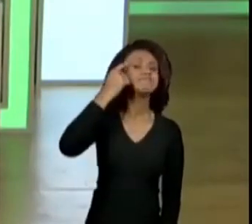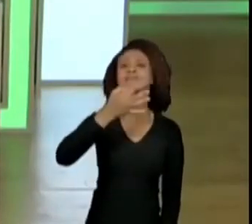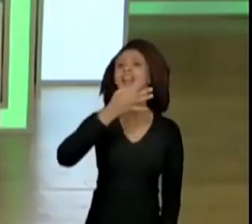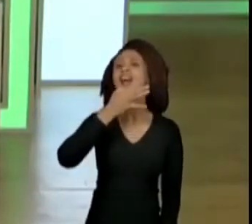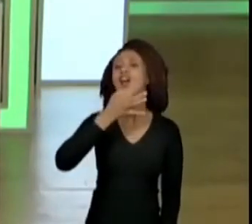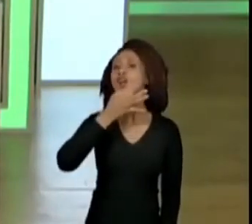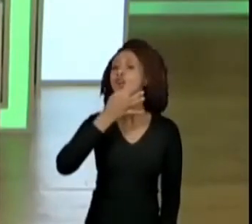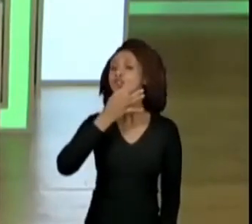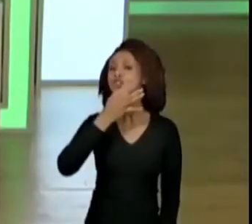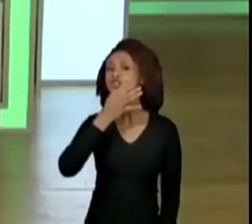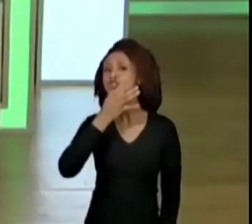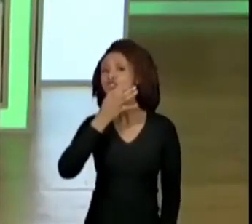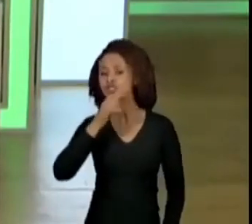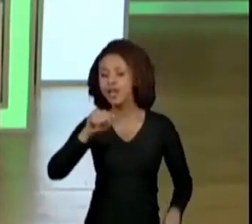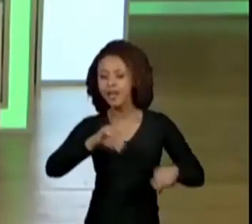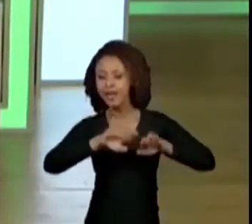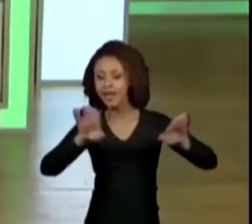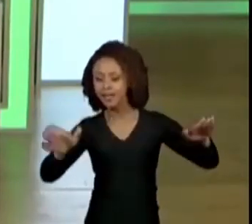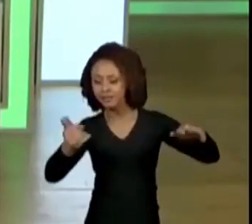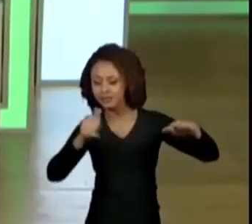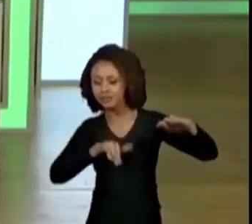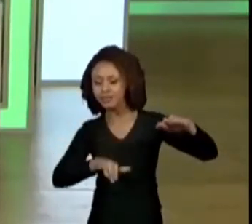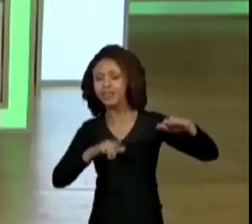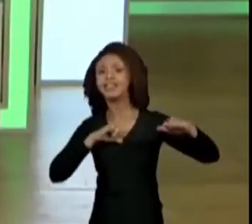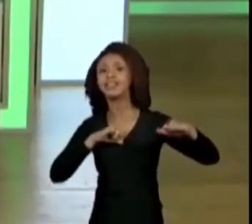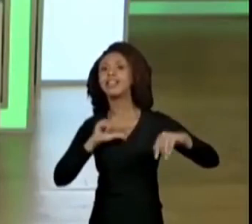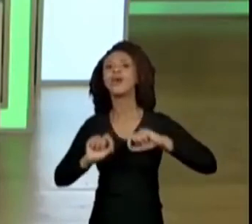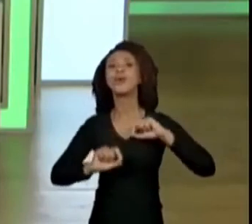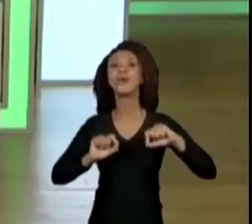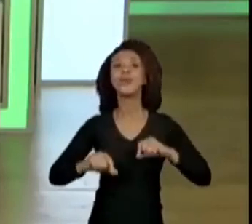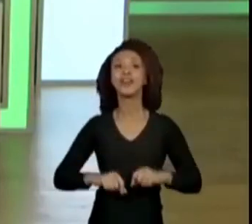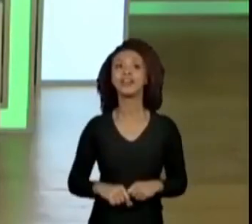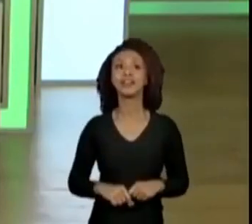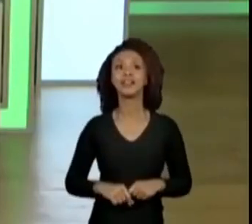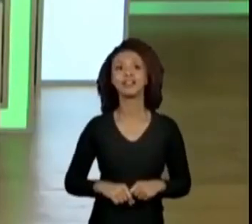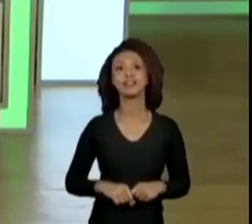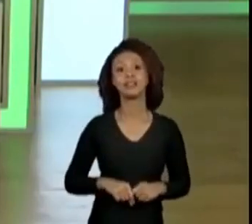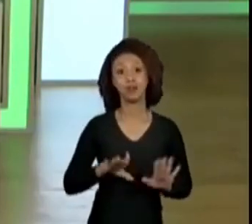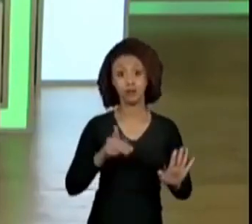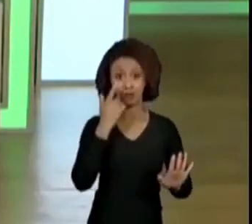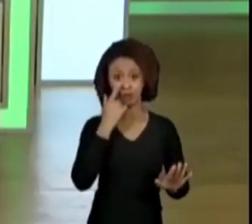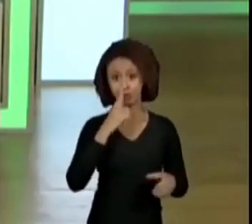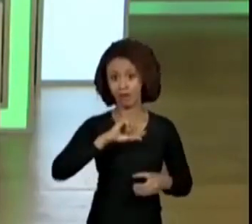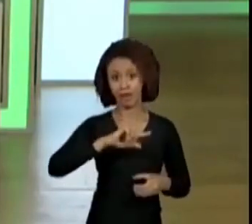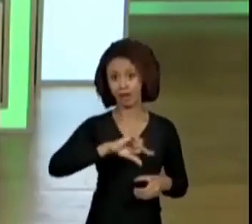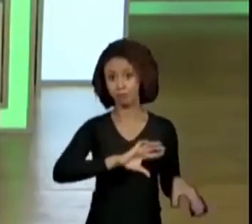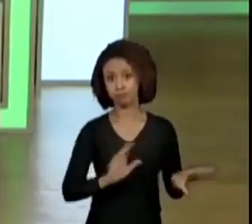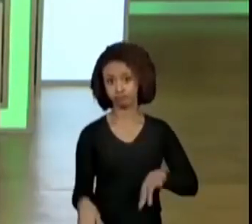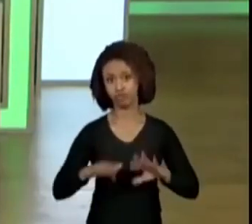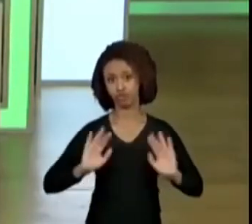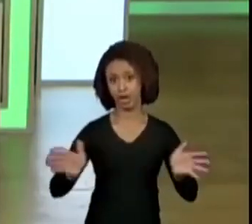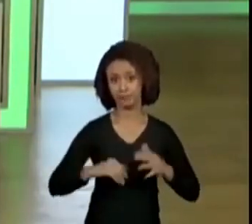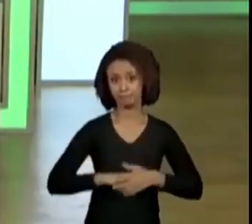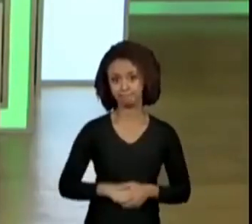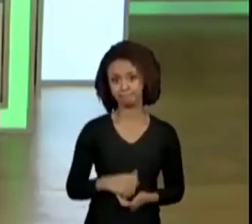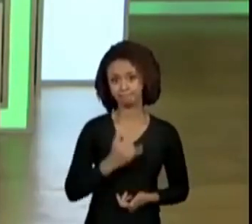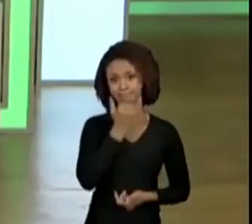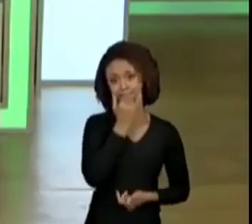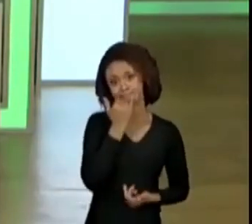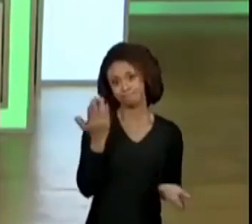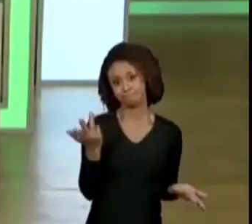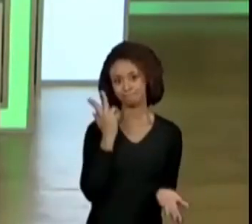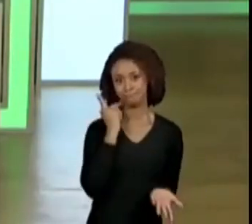vocês acham que a gente tem aqui? Olha só, falei que eu derrubo, a garrafa já virou. Tudo bem, faz